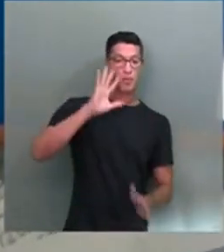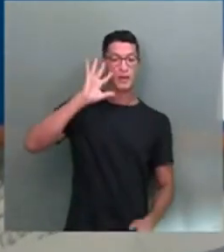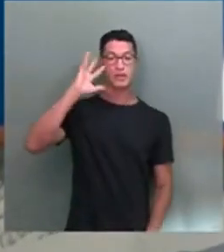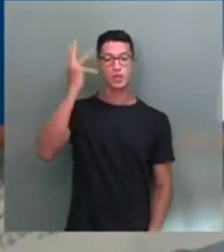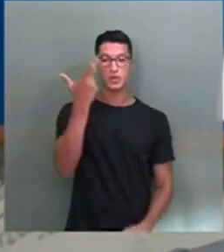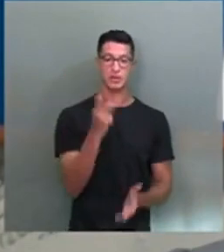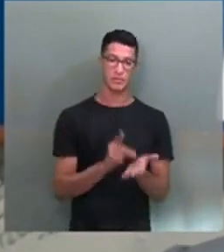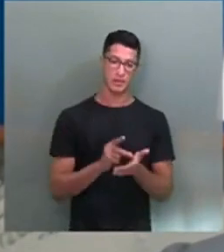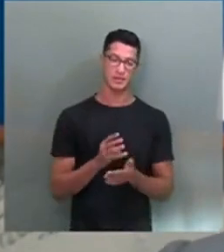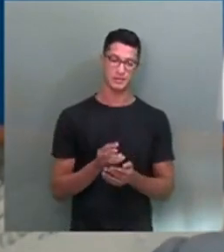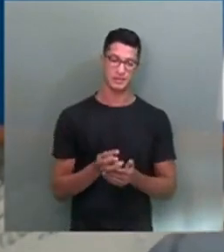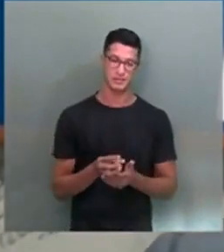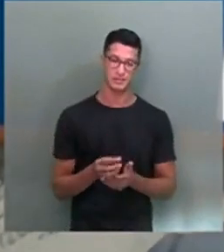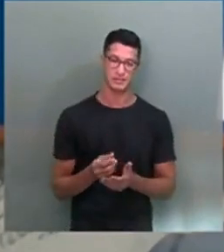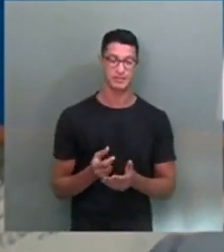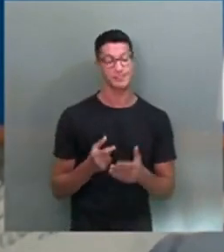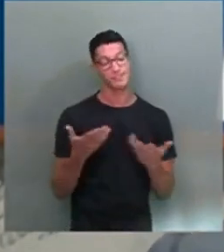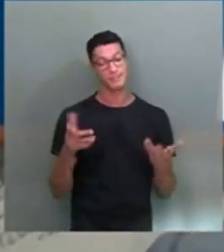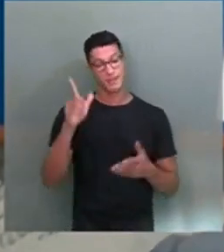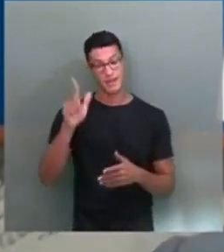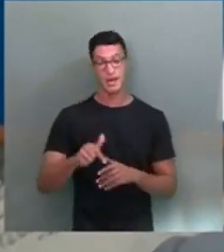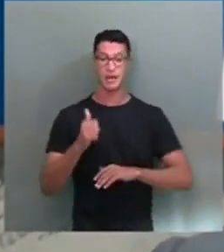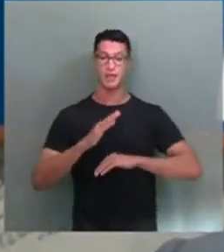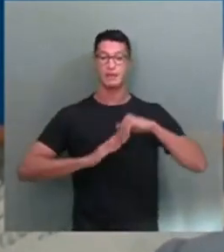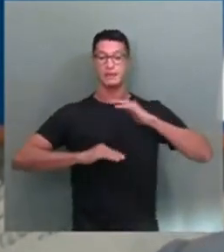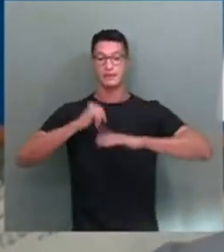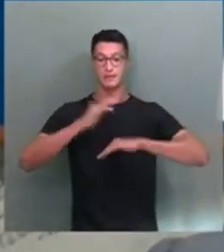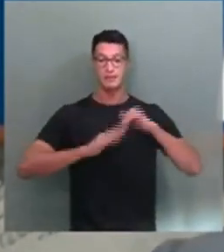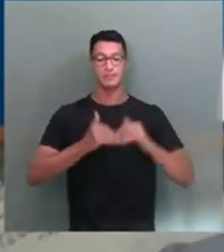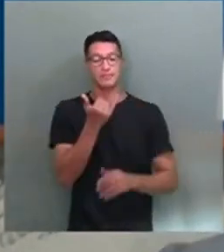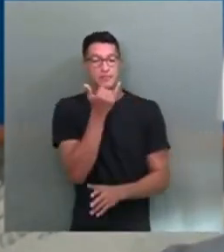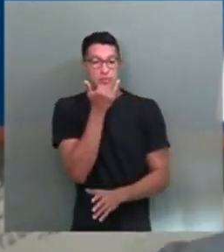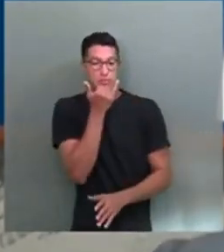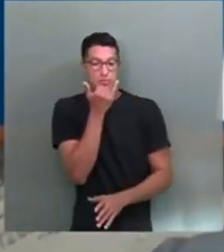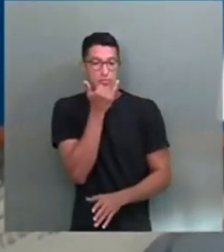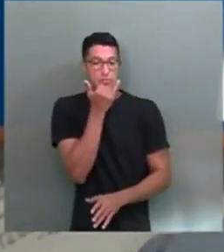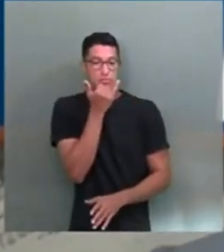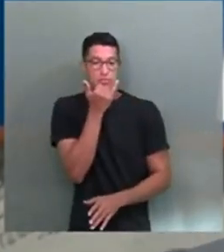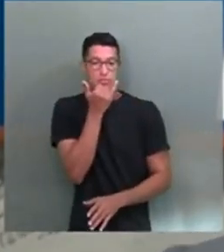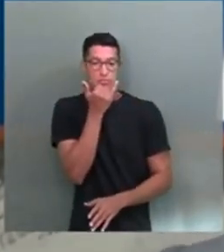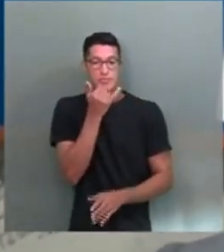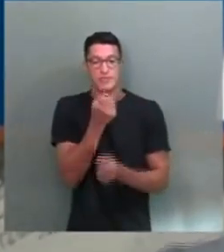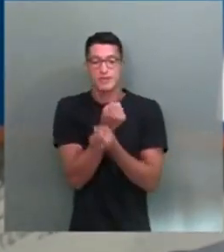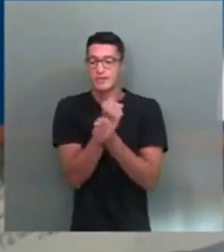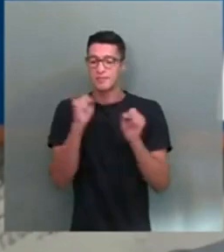plena. E era praticamente, me perdoem,